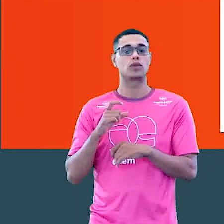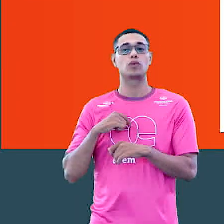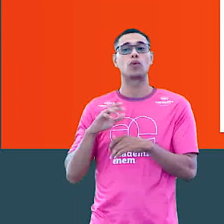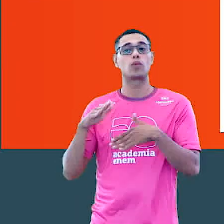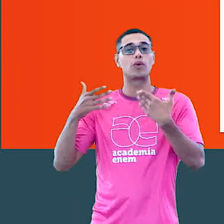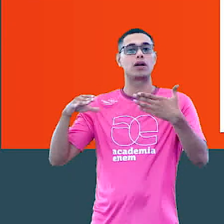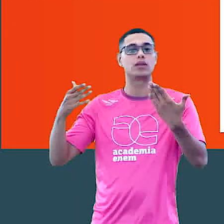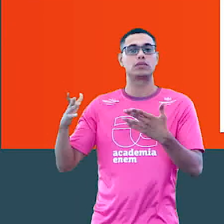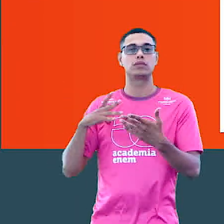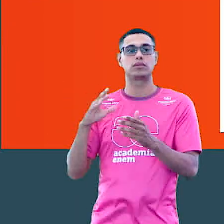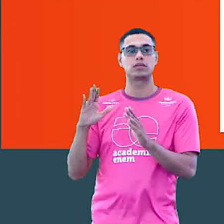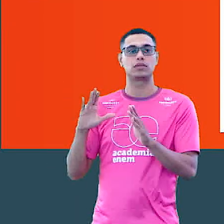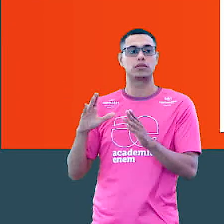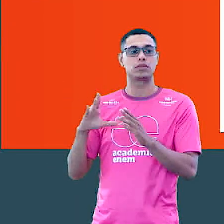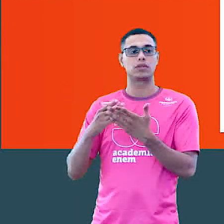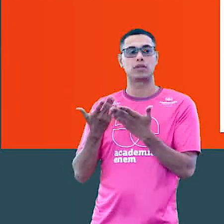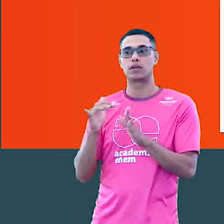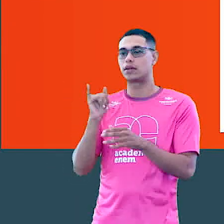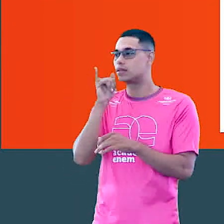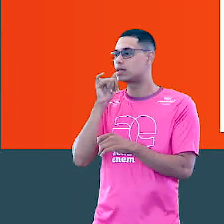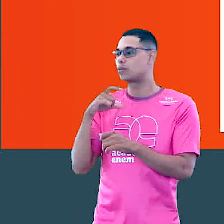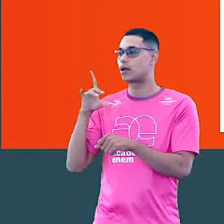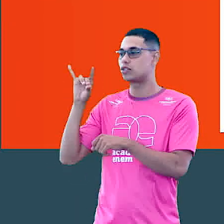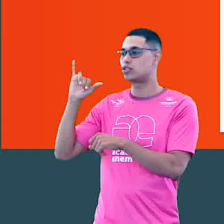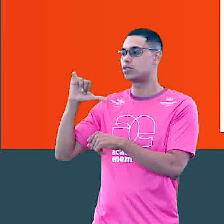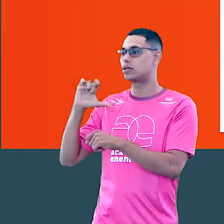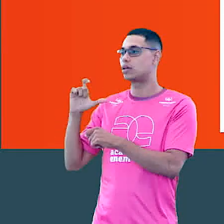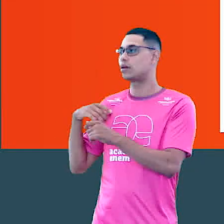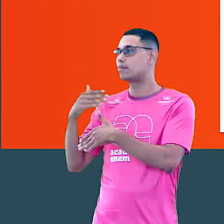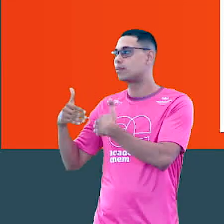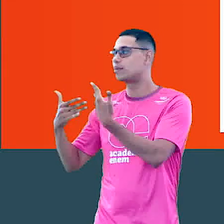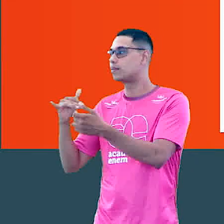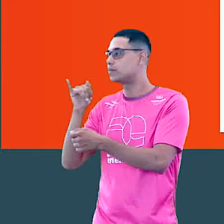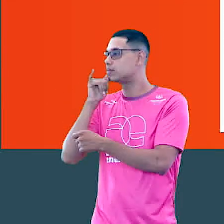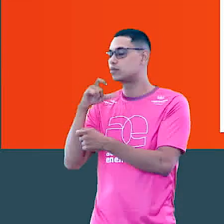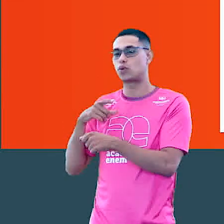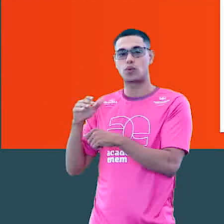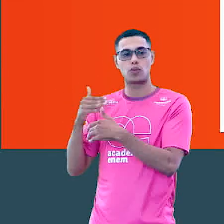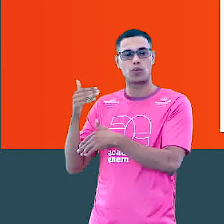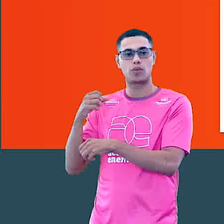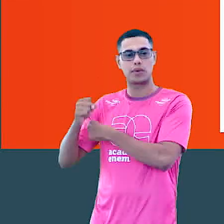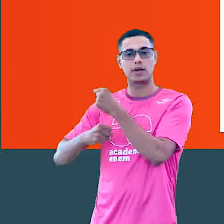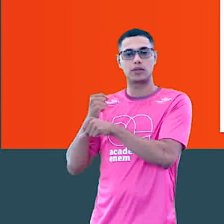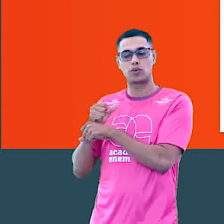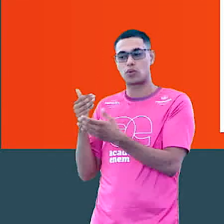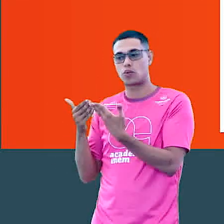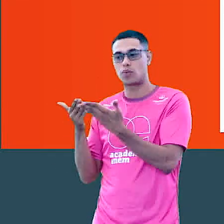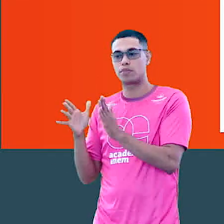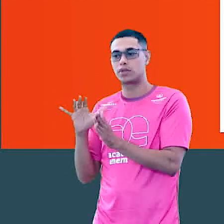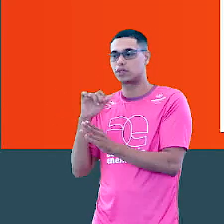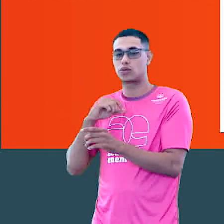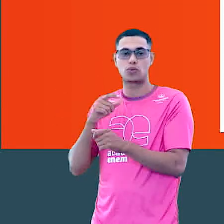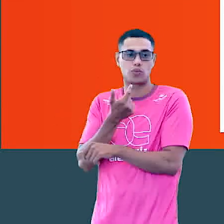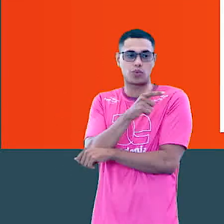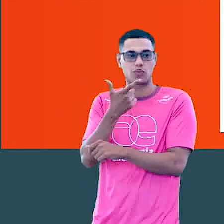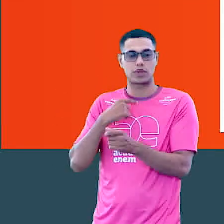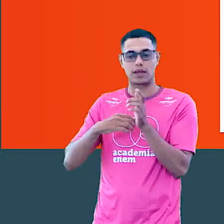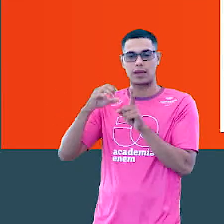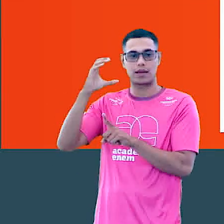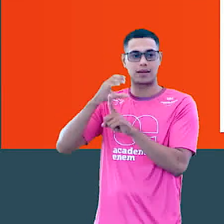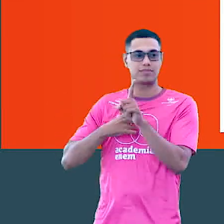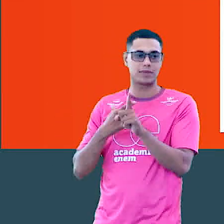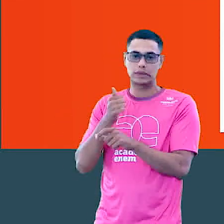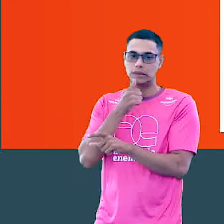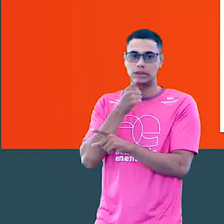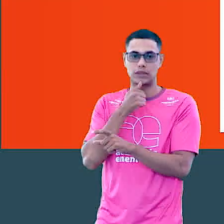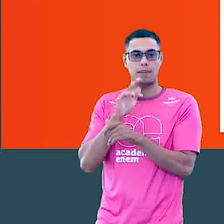que abre? É logo depois. São datas próximas, sempre no comecinho do ano, tá certo? Tá certo. Não tem nada de calendário ainda, tá bom? Obrigada. Mas